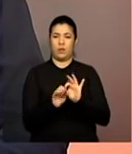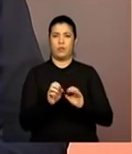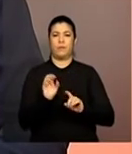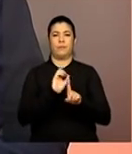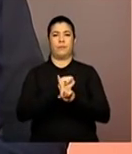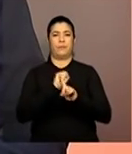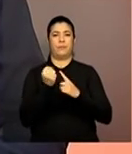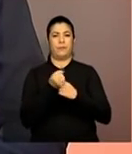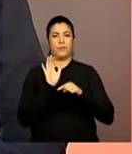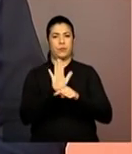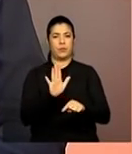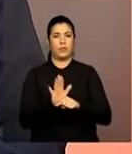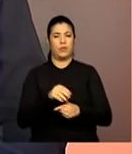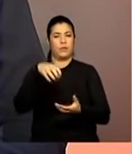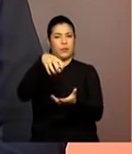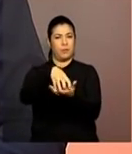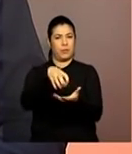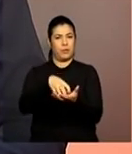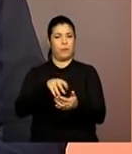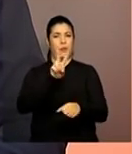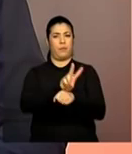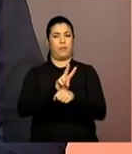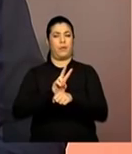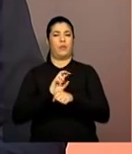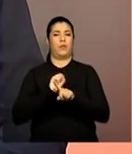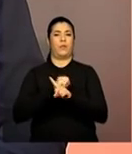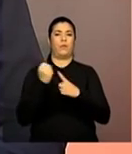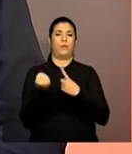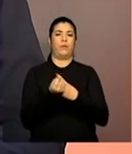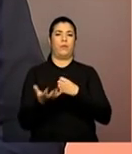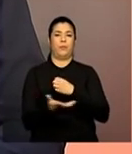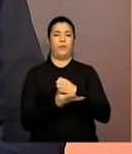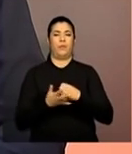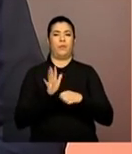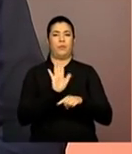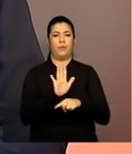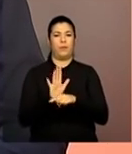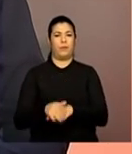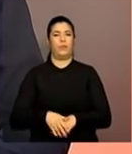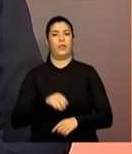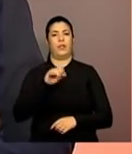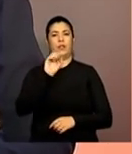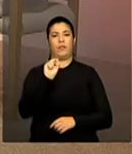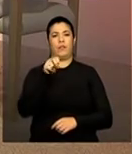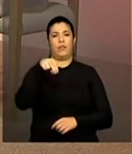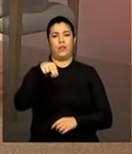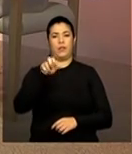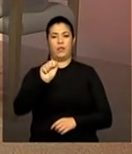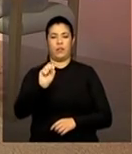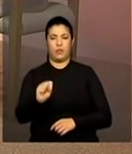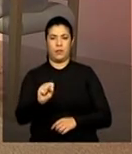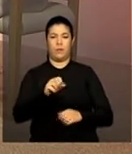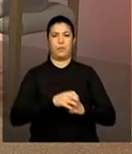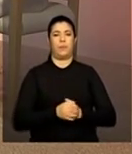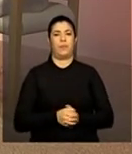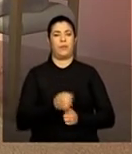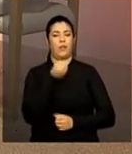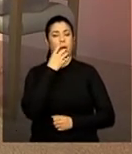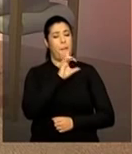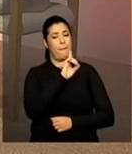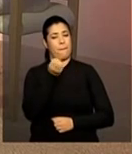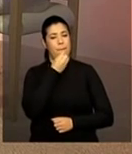departamento de proteção social básica da secretaria nacional de Assistência Social Bom dia Fábio seja